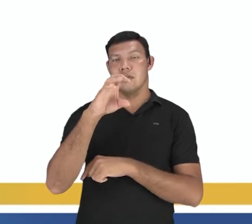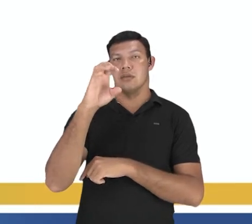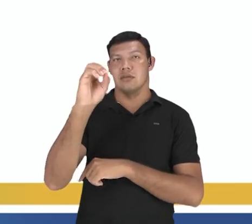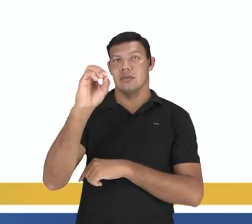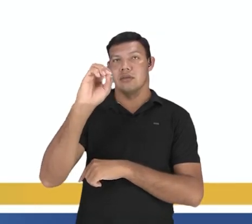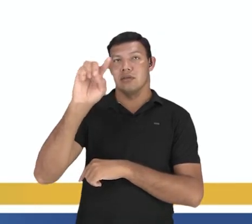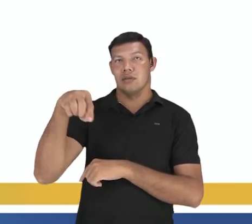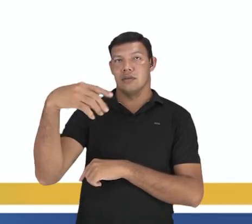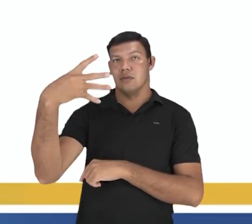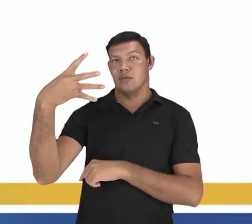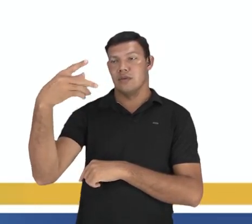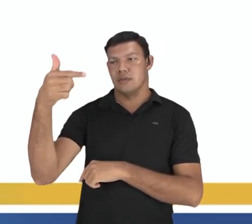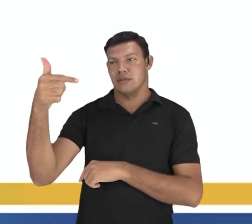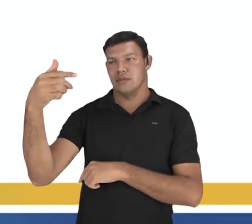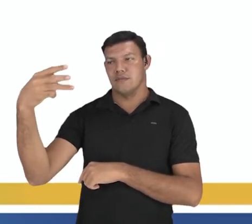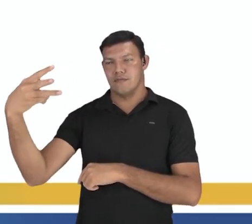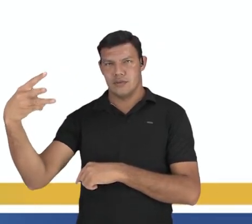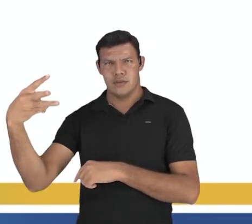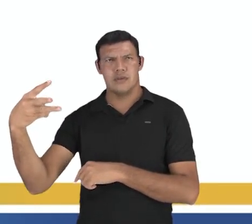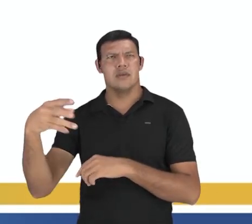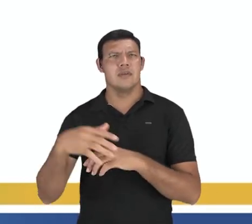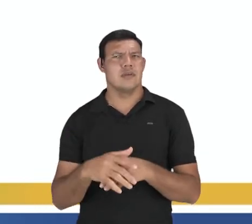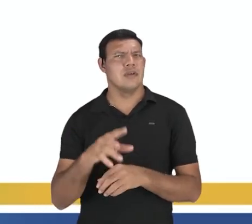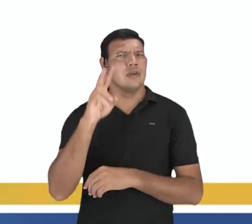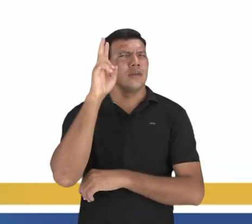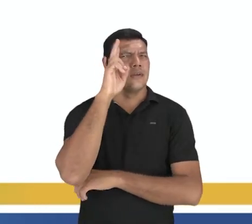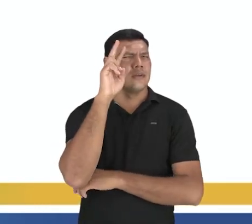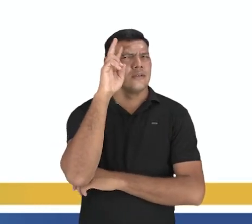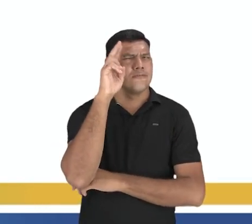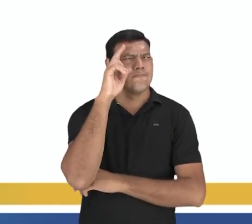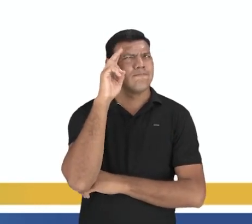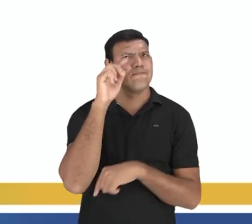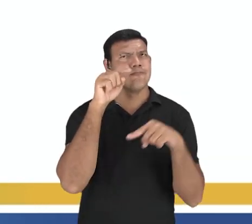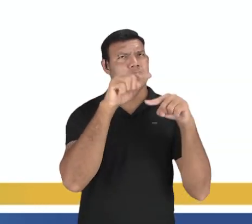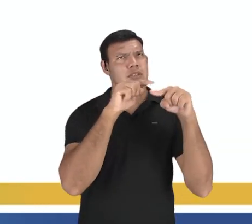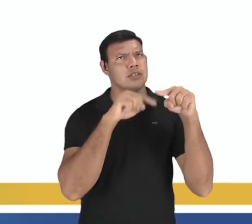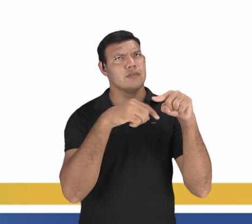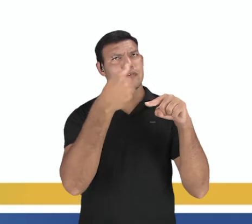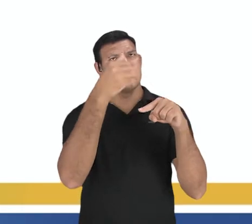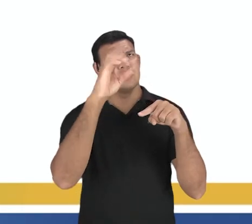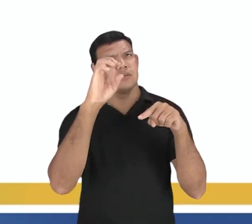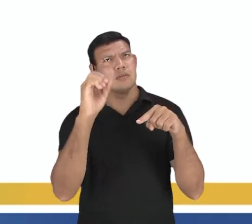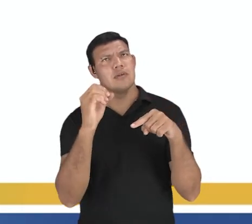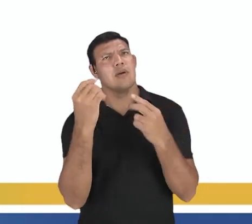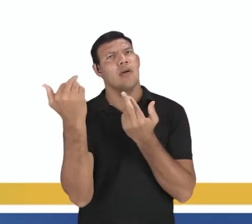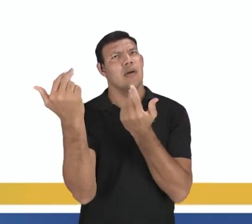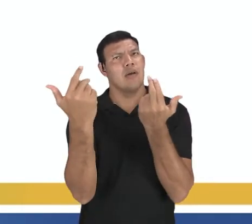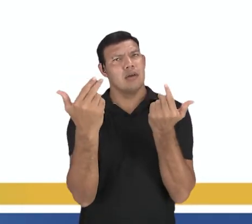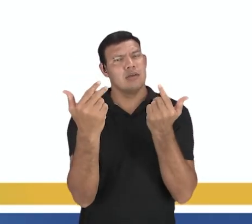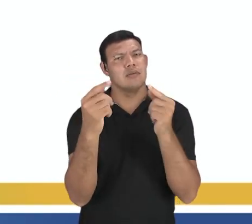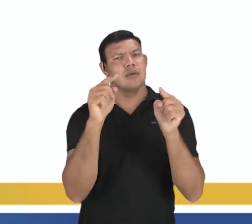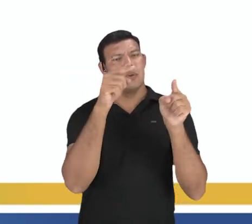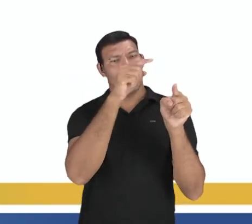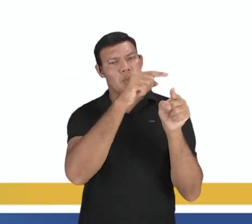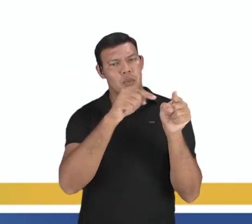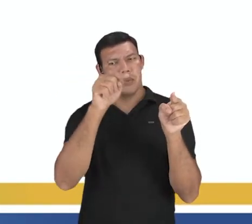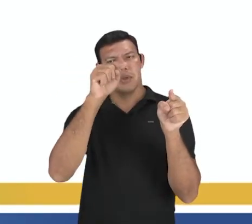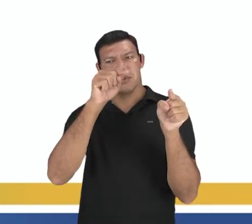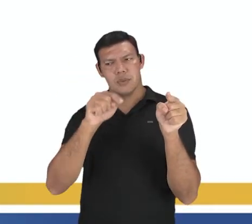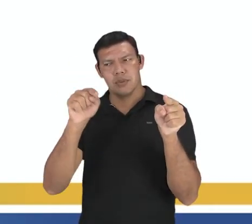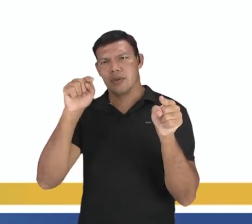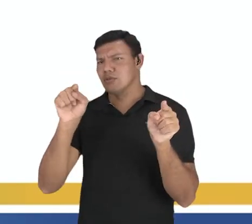a 0,423 só que aí eu lembro que dividir por 1000 equivale a andar com, 3 casas para a